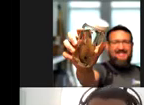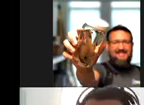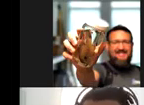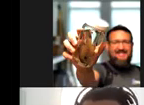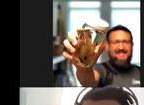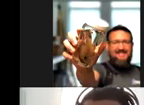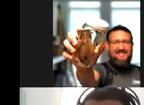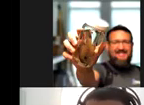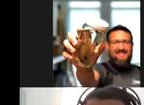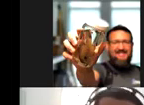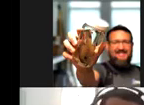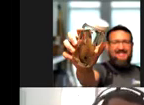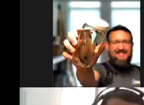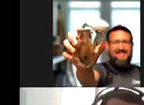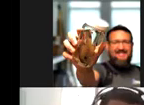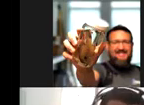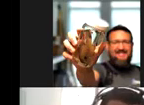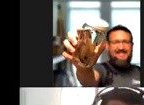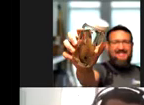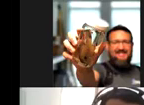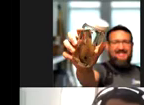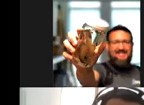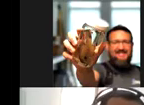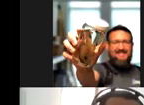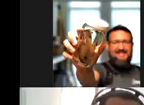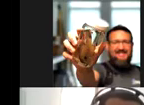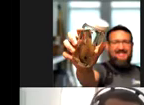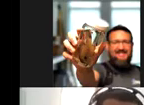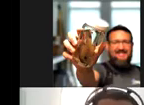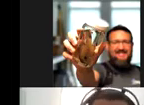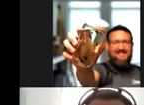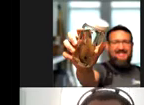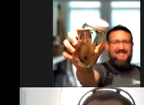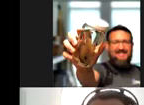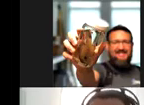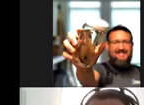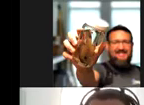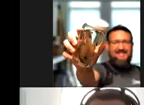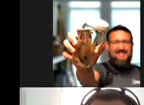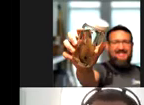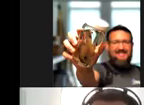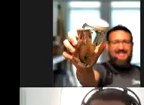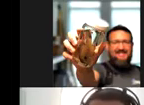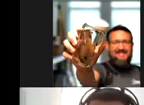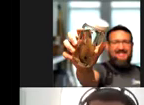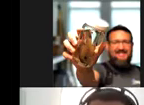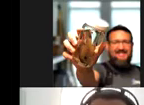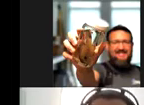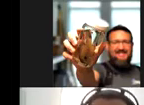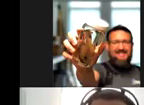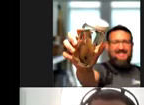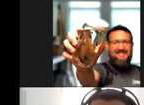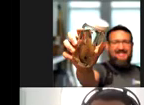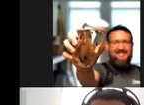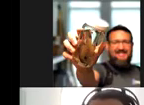mais complexos, né? E também tem toda uma crítica do p-valor significativo. Né? Então, a gente testa muitas coisas sem entender direito